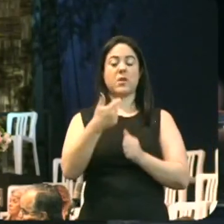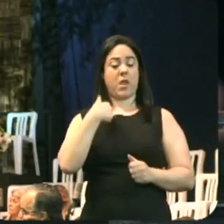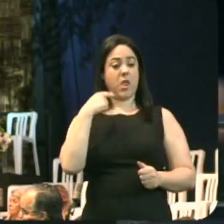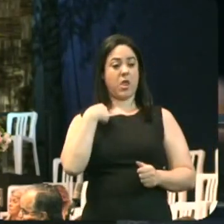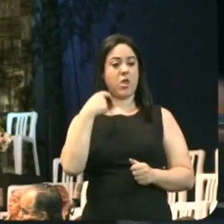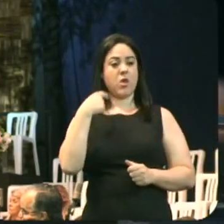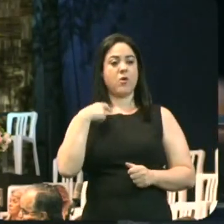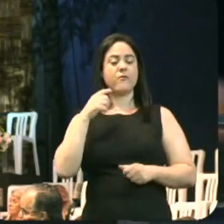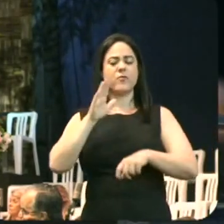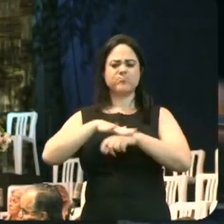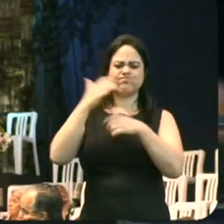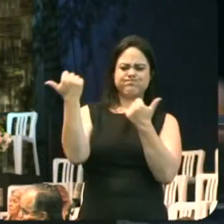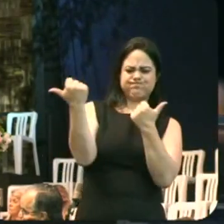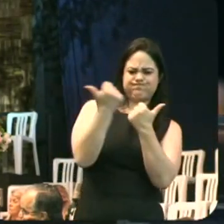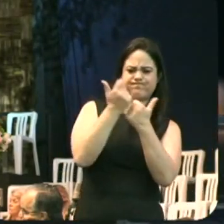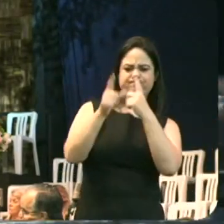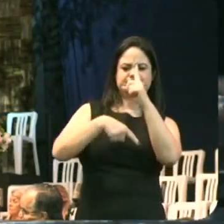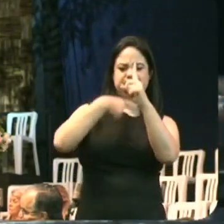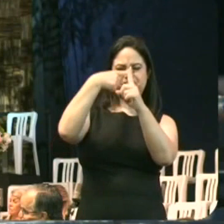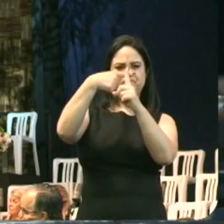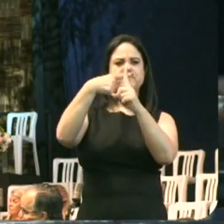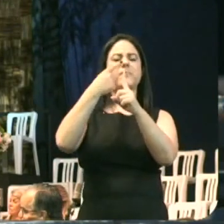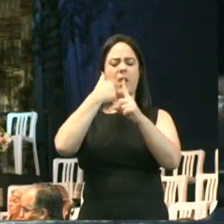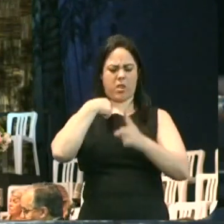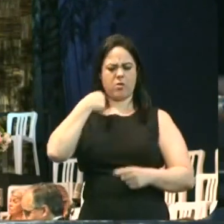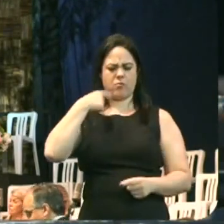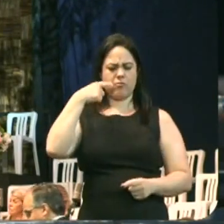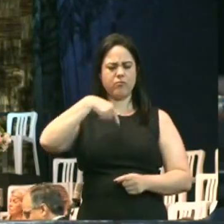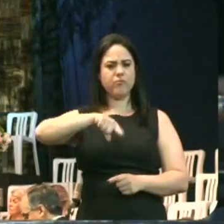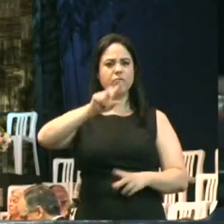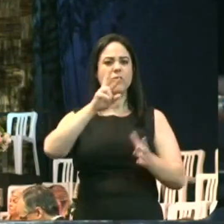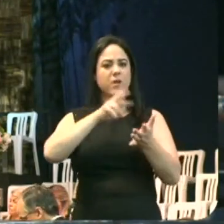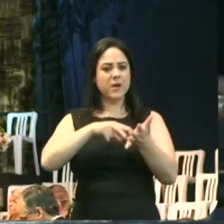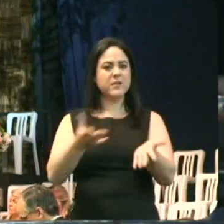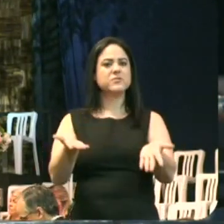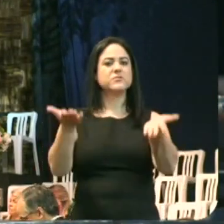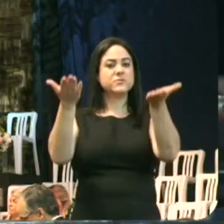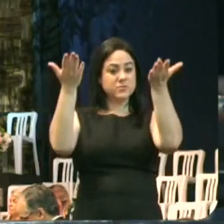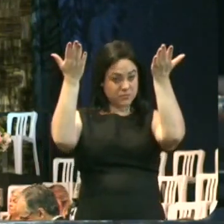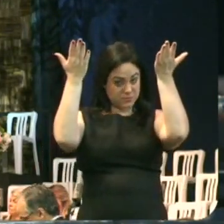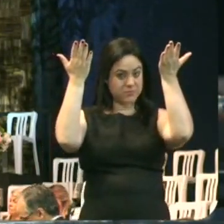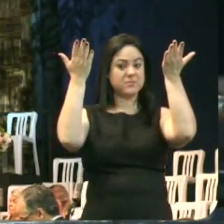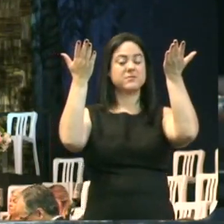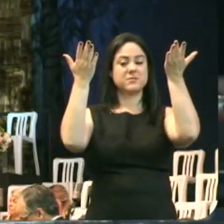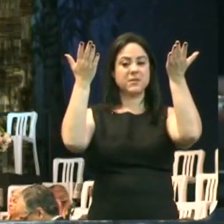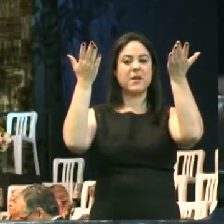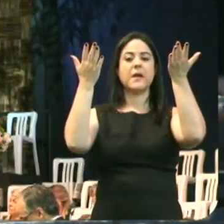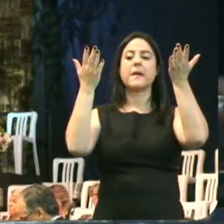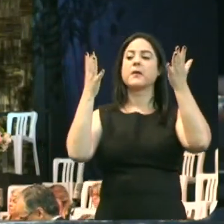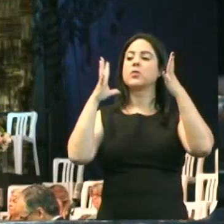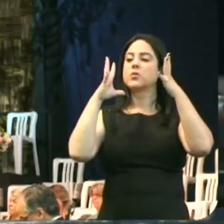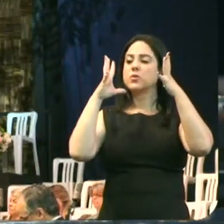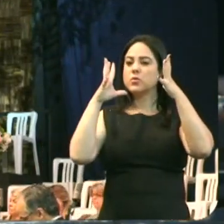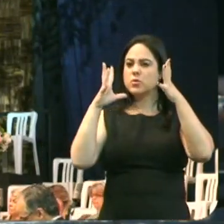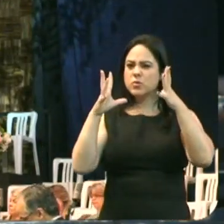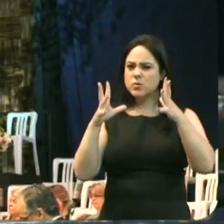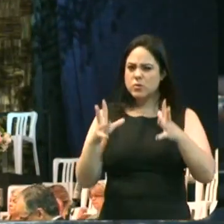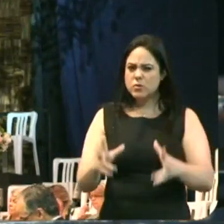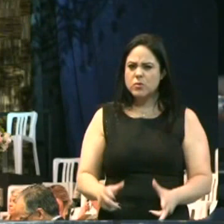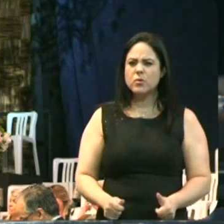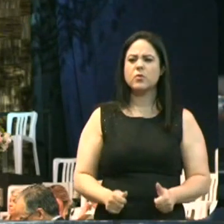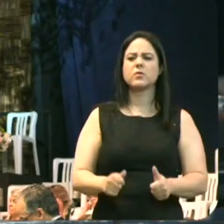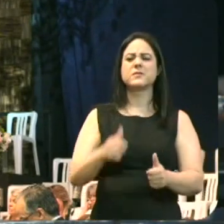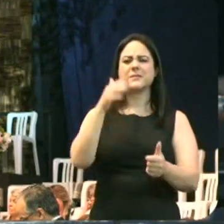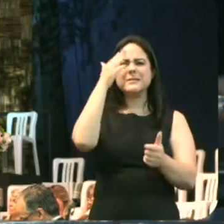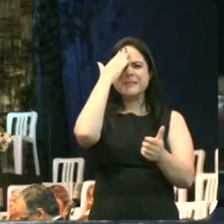vou tomar o lugar deles na cruz do Calvário, eu vou ressuscitar dentre os mortos, para que todo aquele